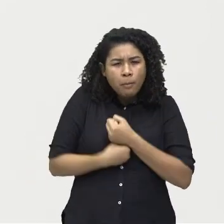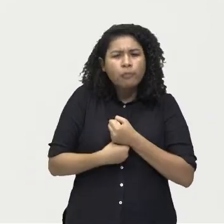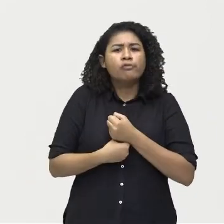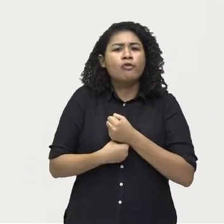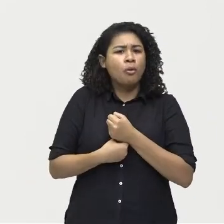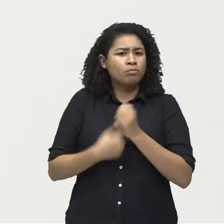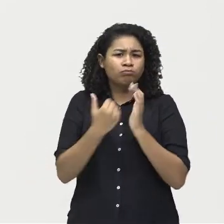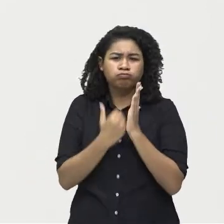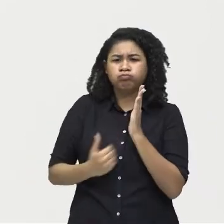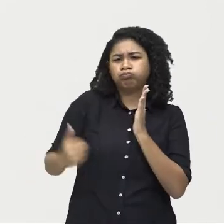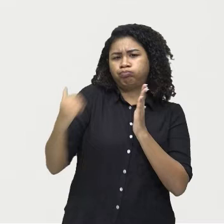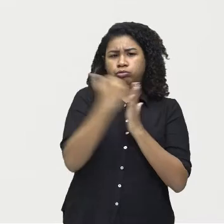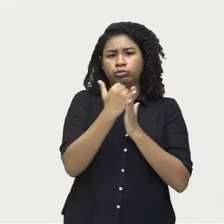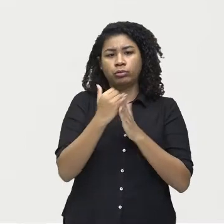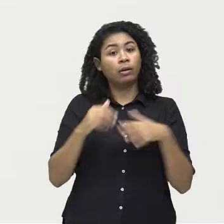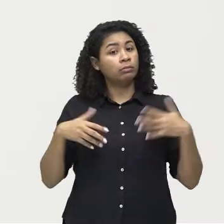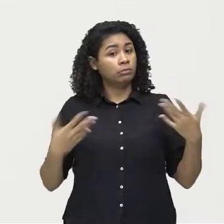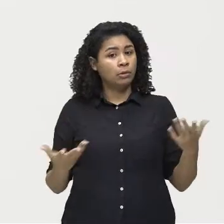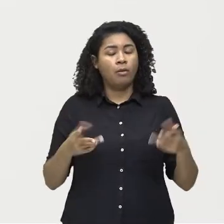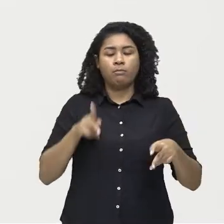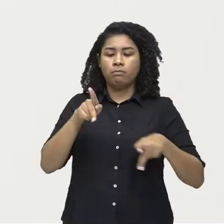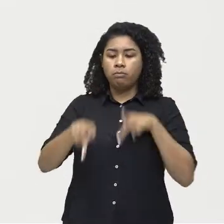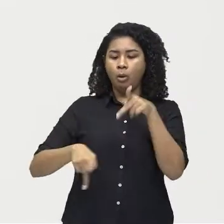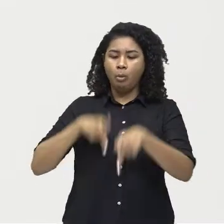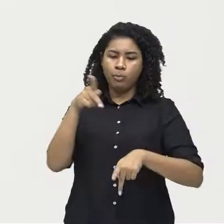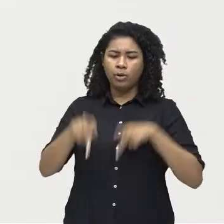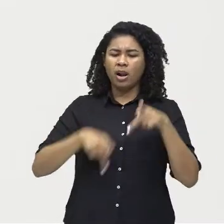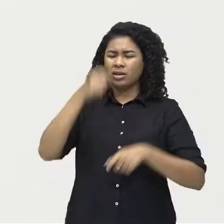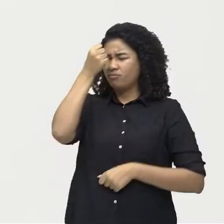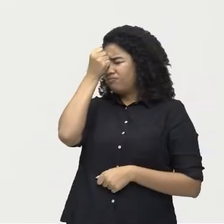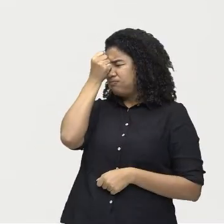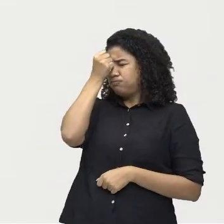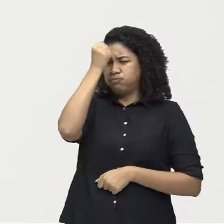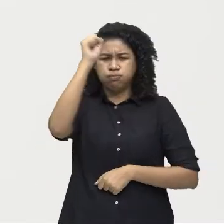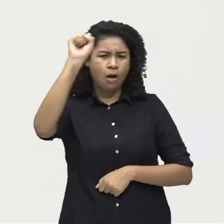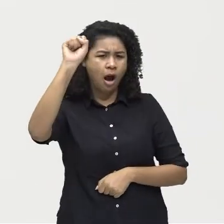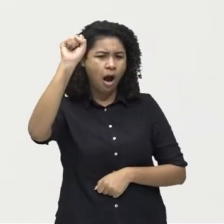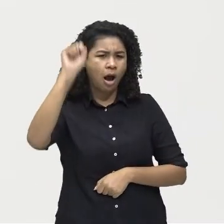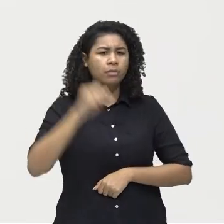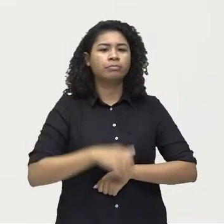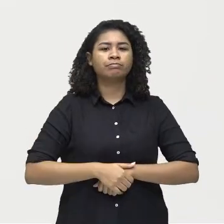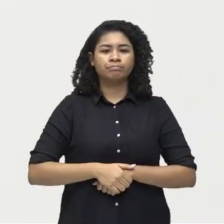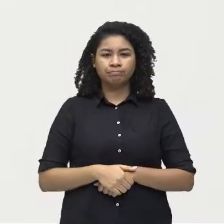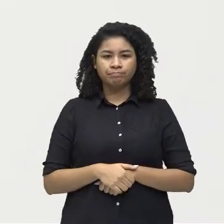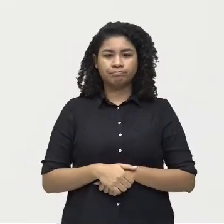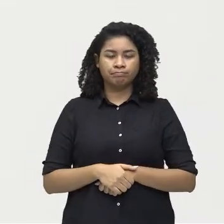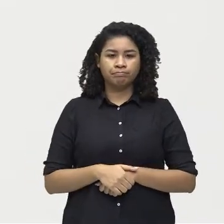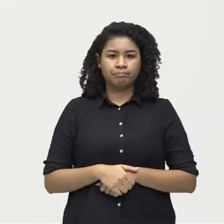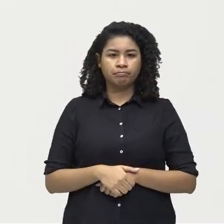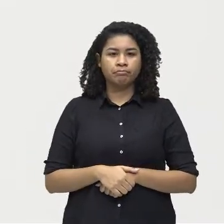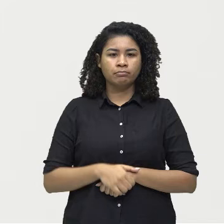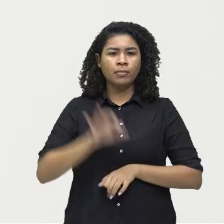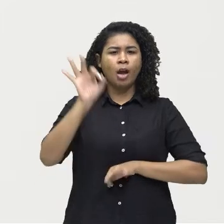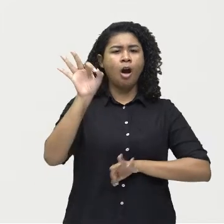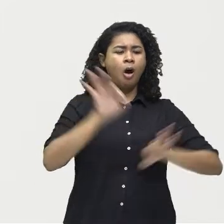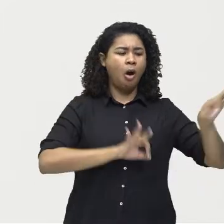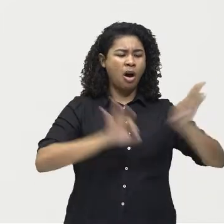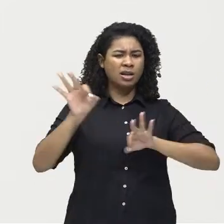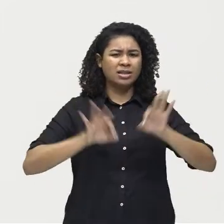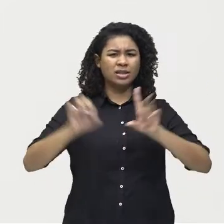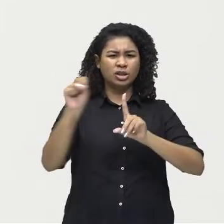a revolta da população. A rígida divisão social do antigo regime tornava